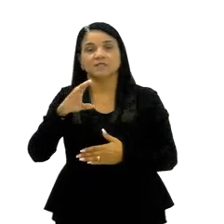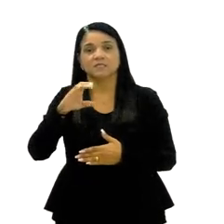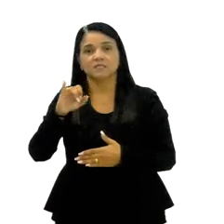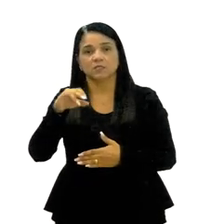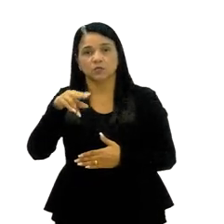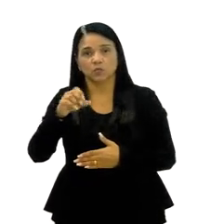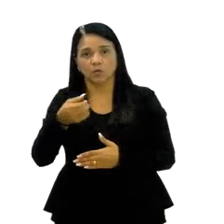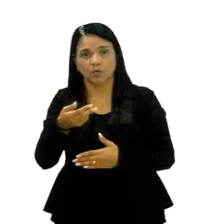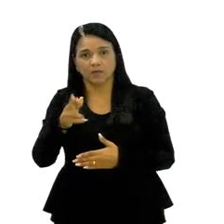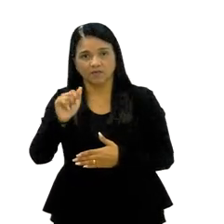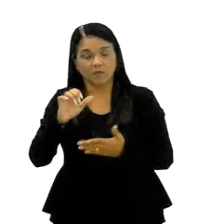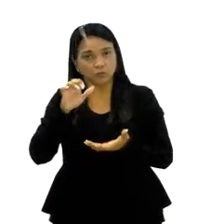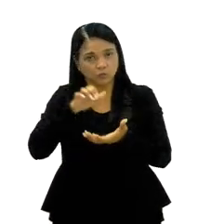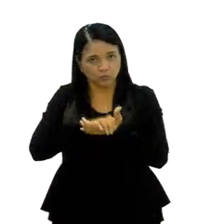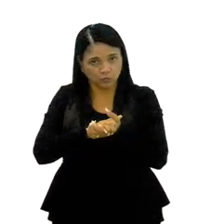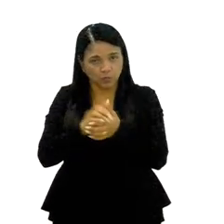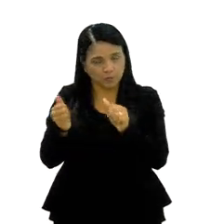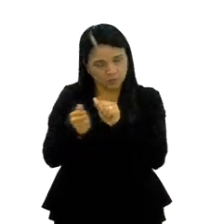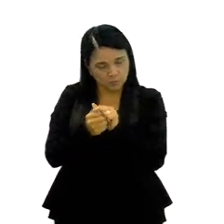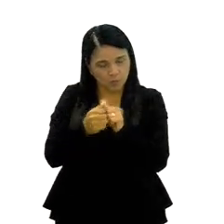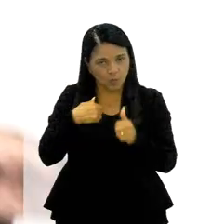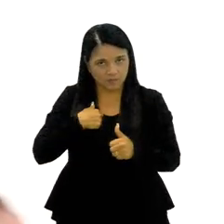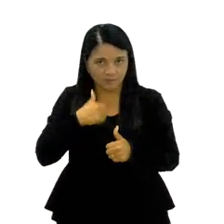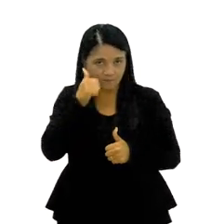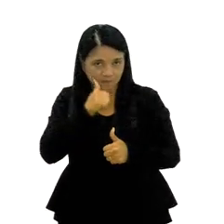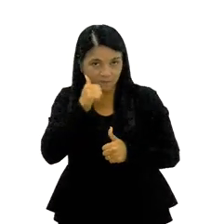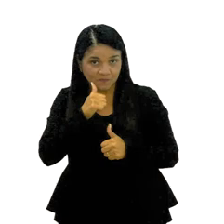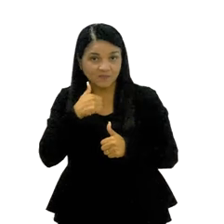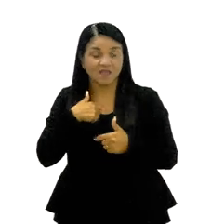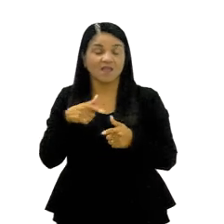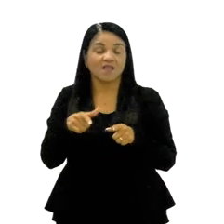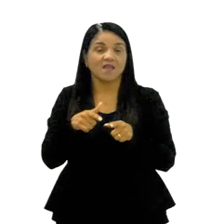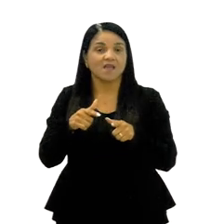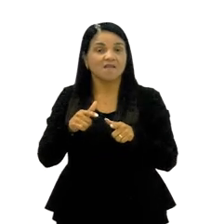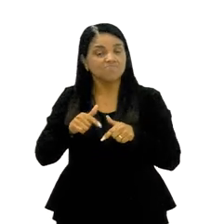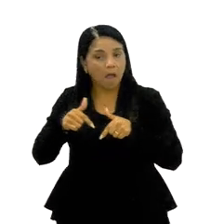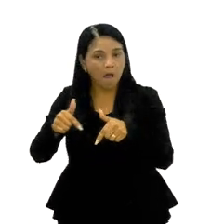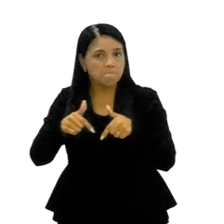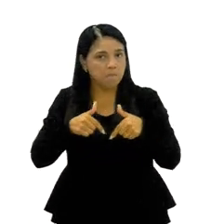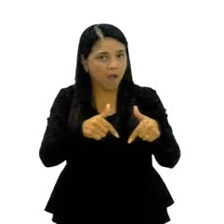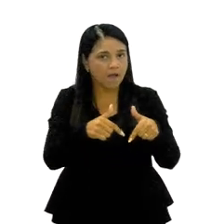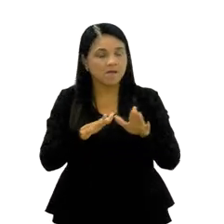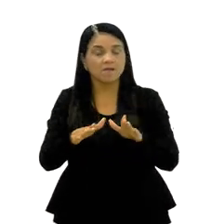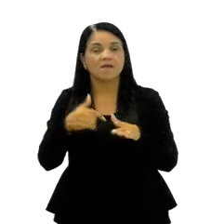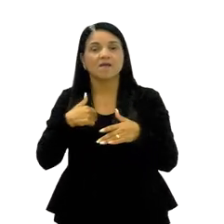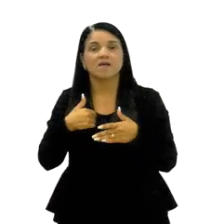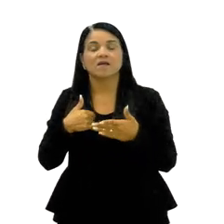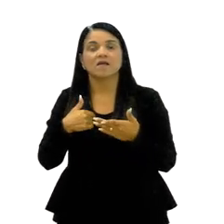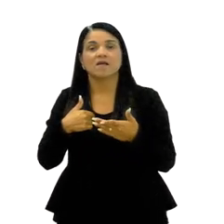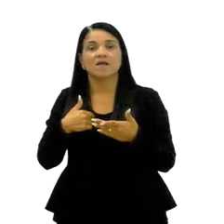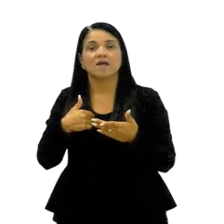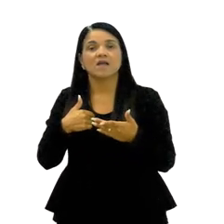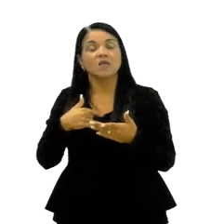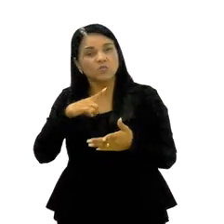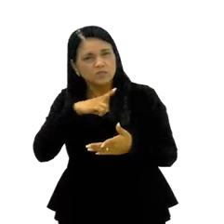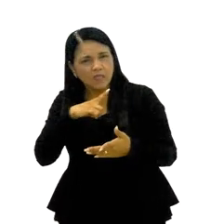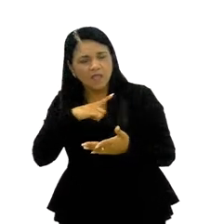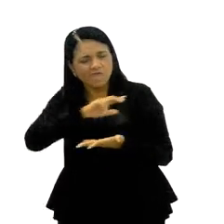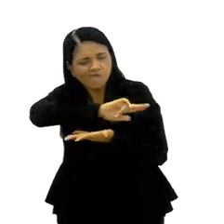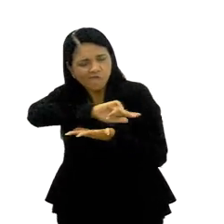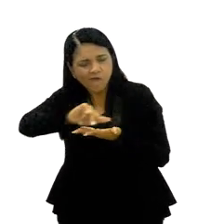minha esposa. Ela toca a parte administrativa e eu toco a parte de execução. Então, eu